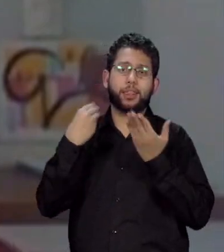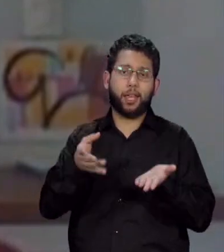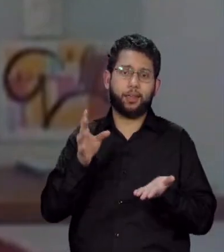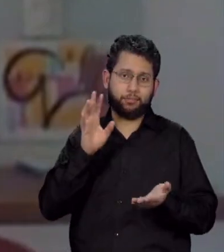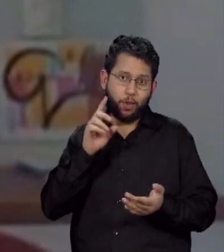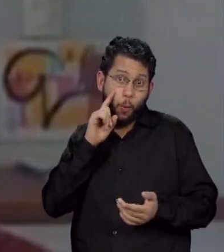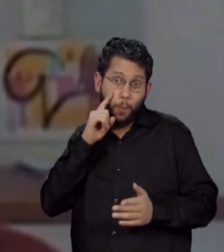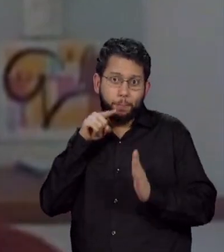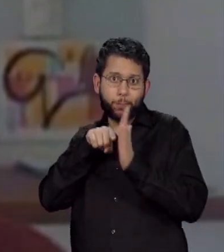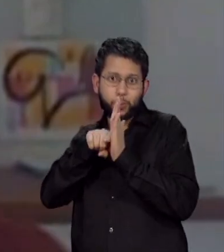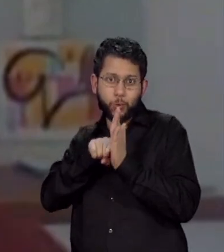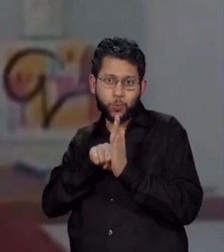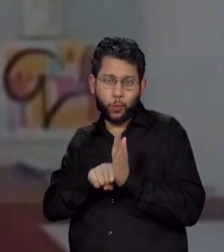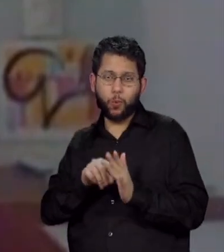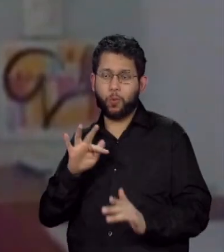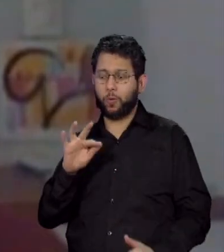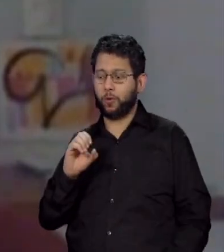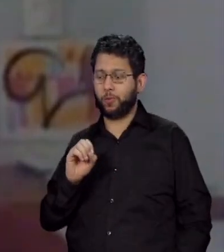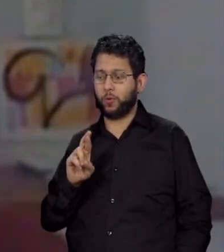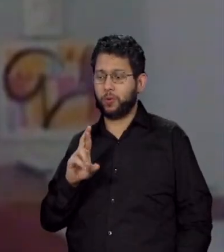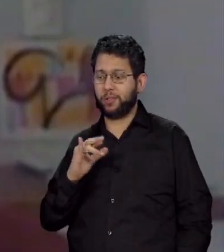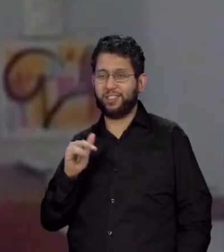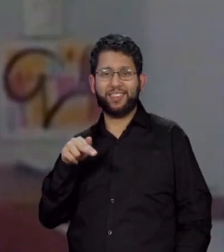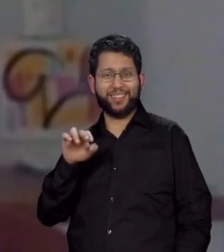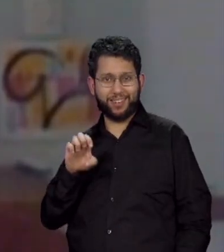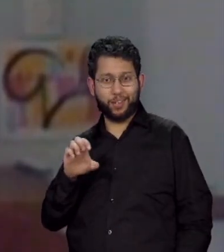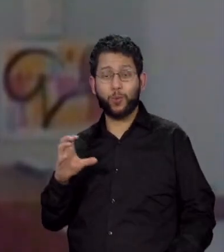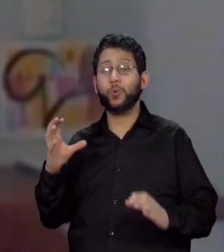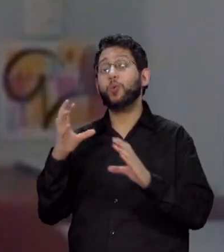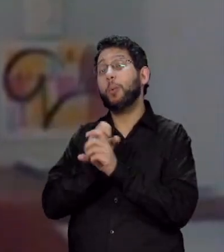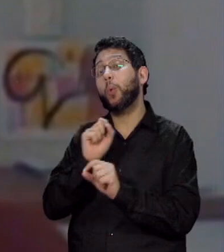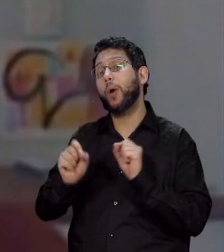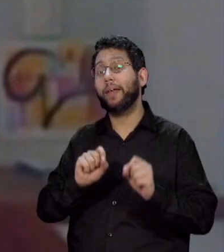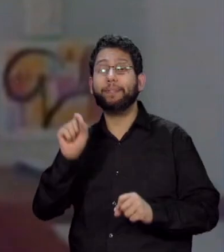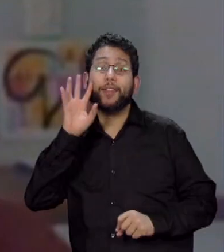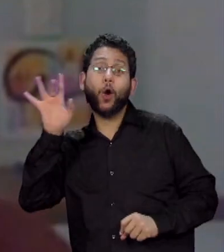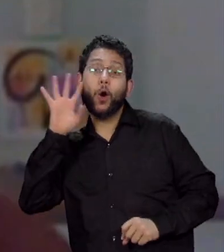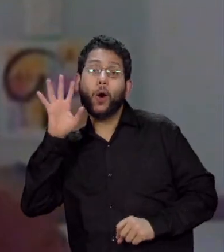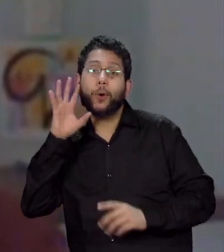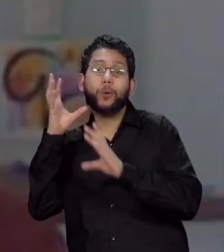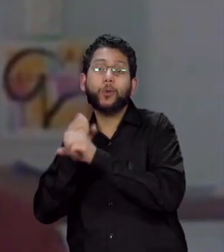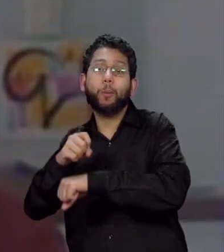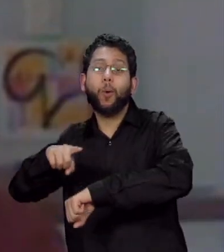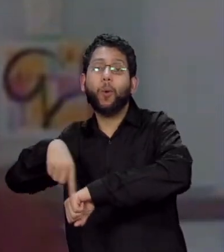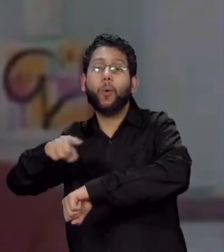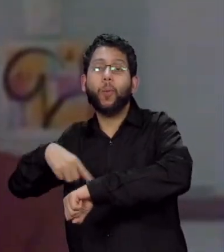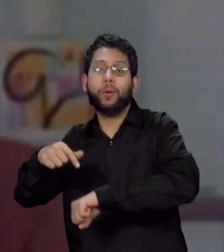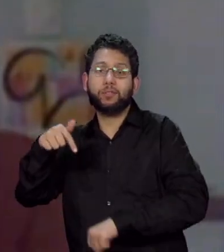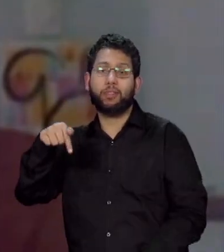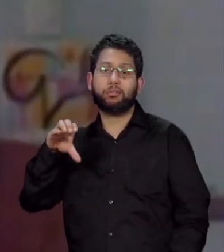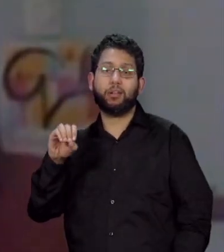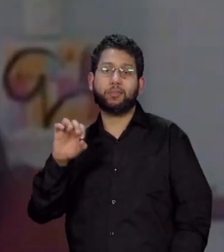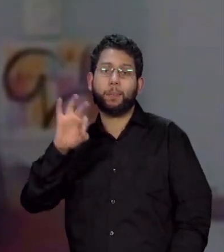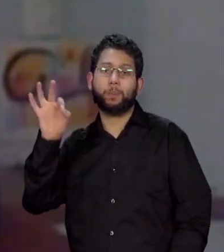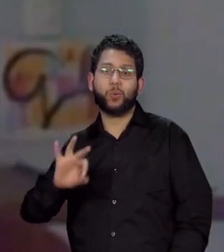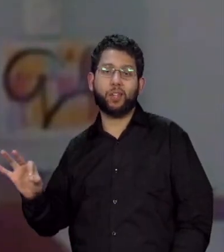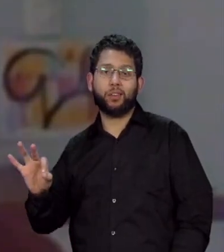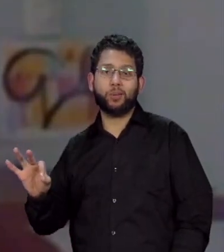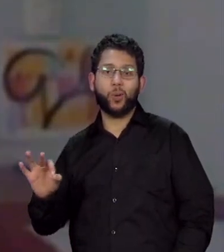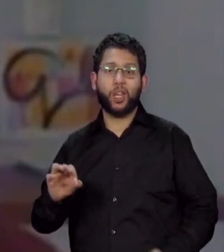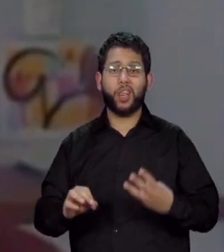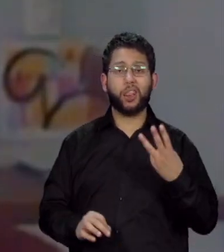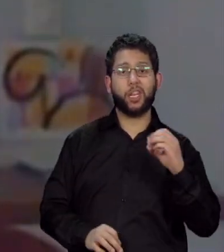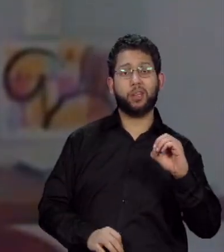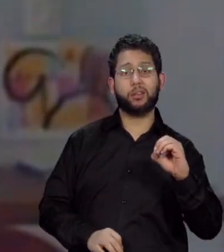pesquisa que nós fizemos no Forcine, é em torno de 60% a 70% dos cursos, e a parte prática acaba